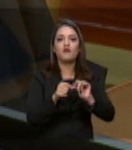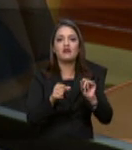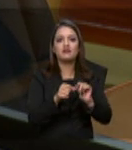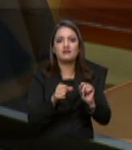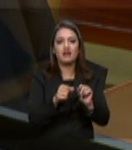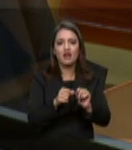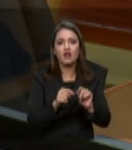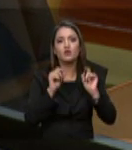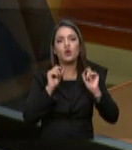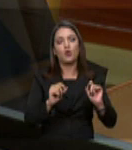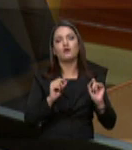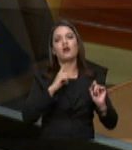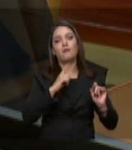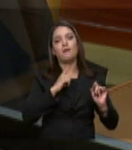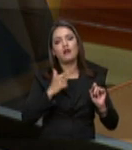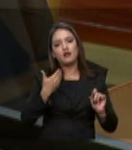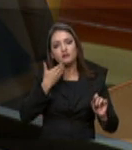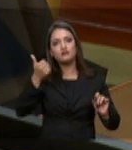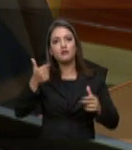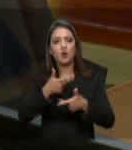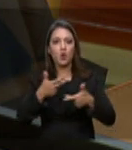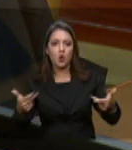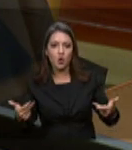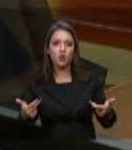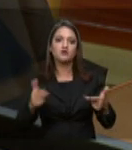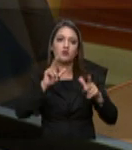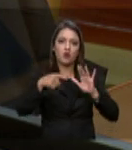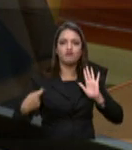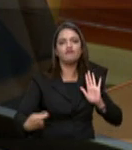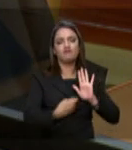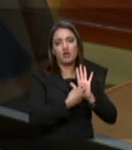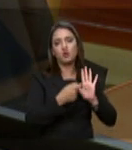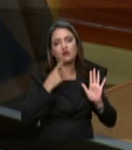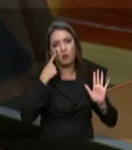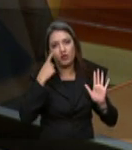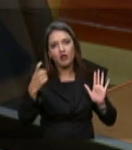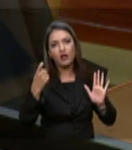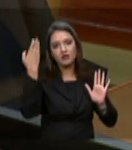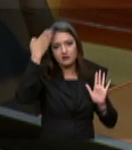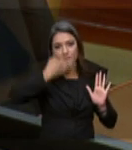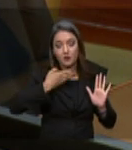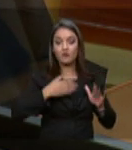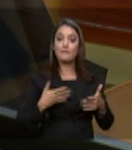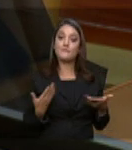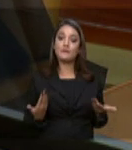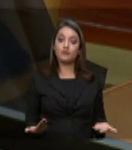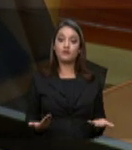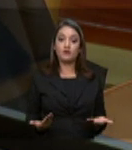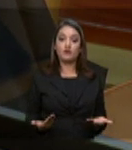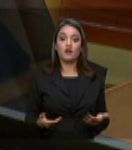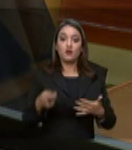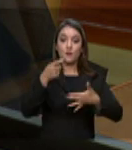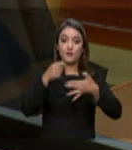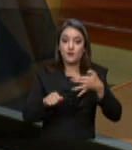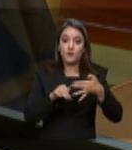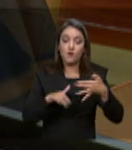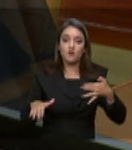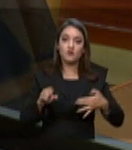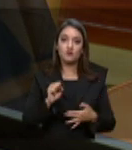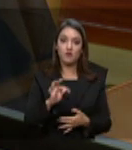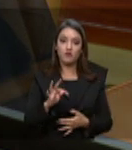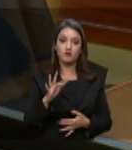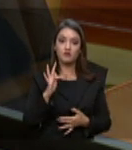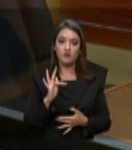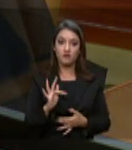estado com o fim de favorecer ou formas esposo da denúncia interesses próprios Ah pois bem a jurisprudência deste